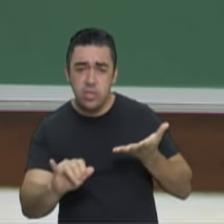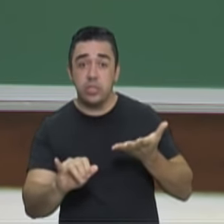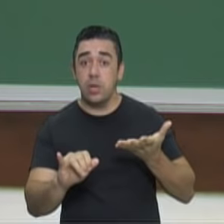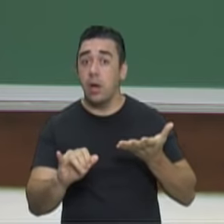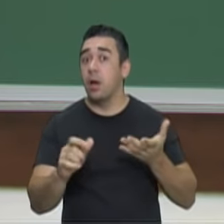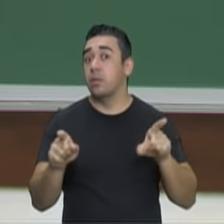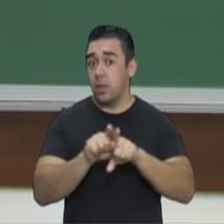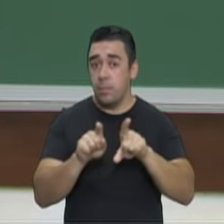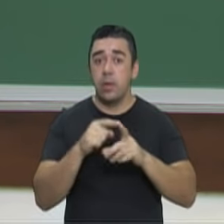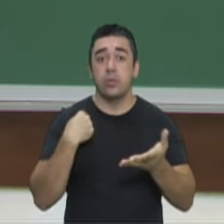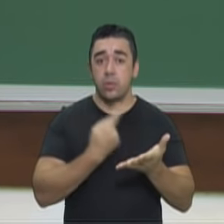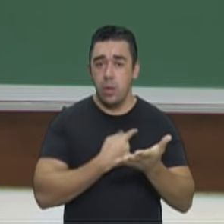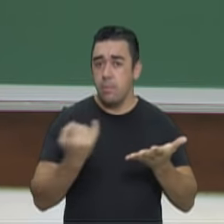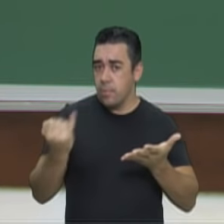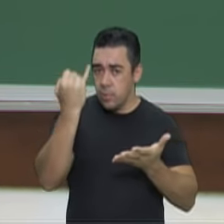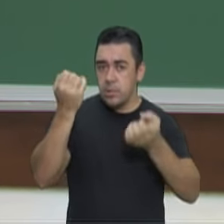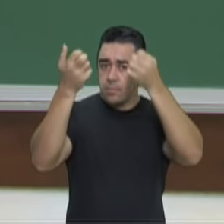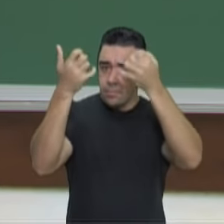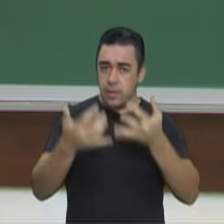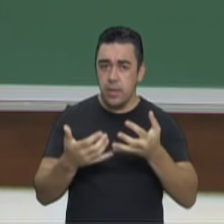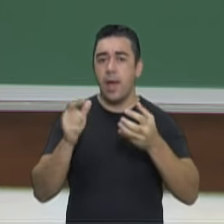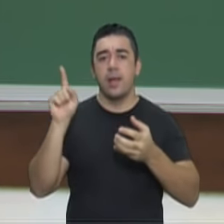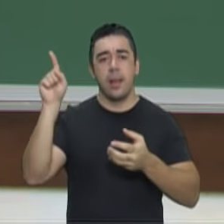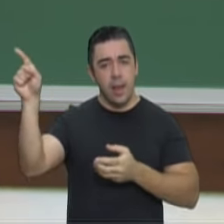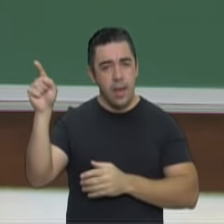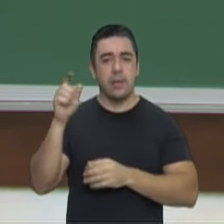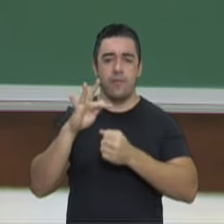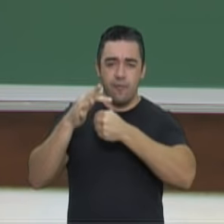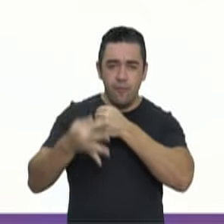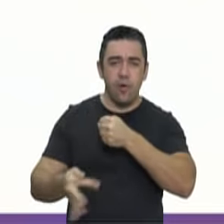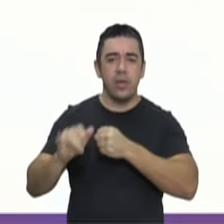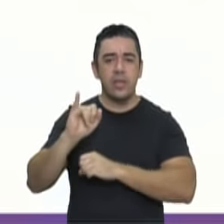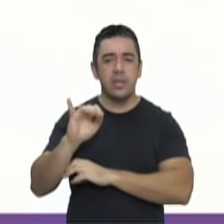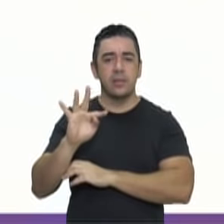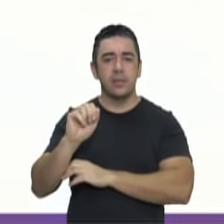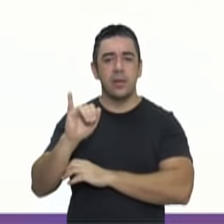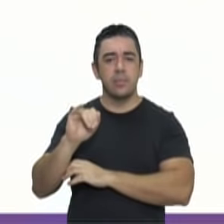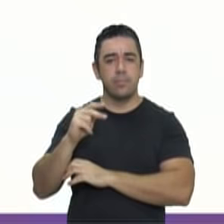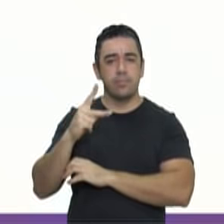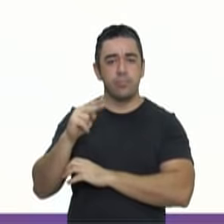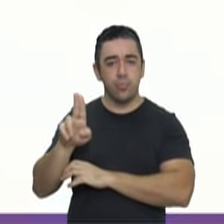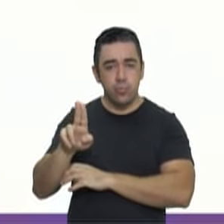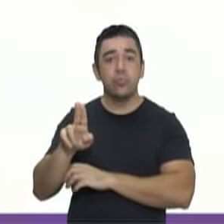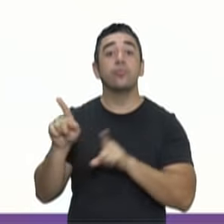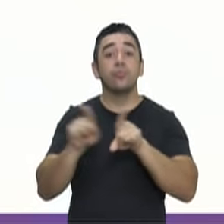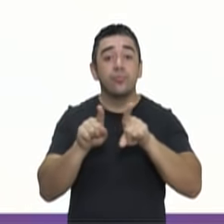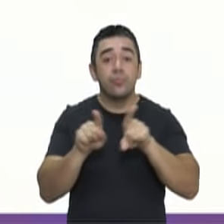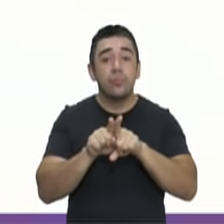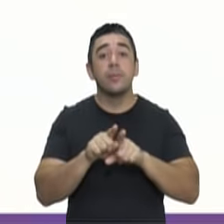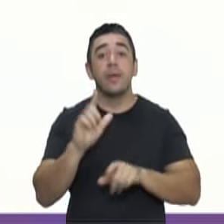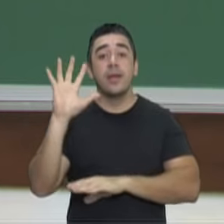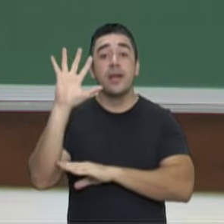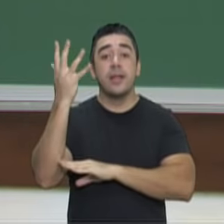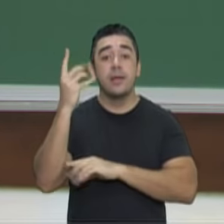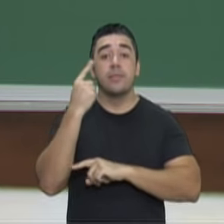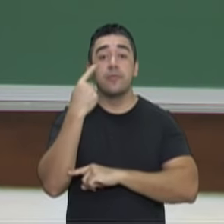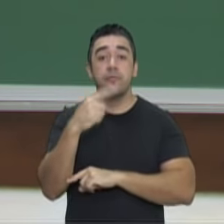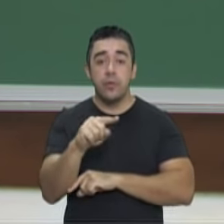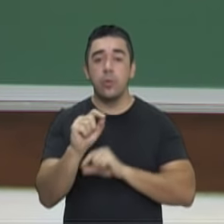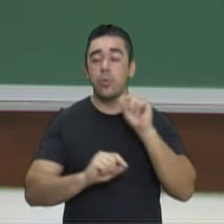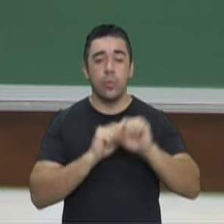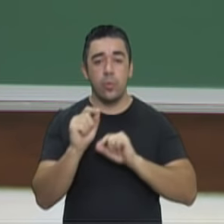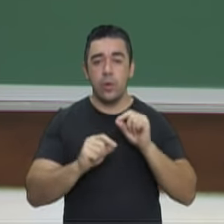onde não podemos deixar de destacar a usina hidrelétrica de Itaipu, e também falamos das condições climáticas, onde vimos que, de acordo com